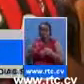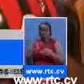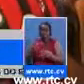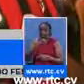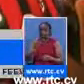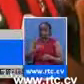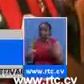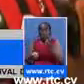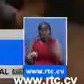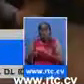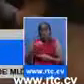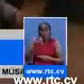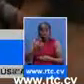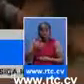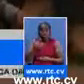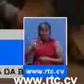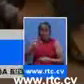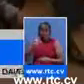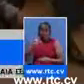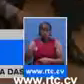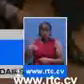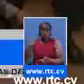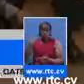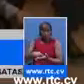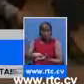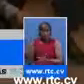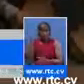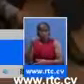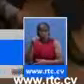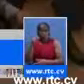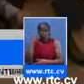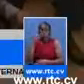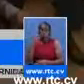725 mil contos para financiamento do Startup Jovem através dos bancos.